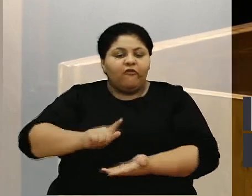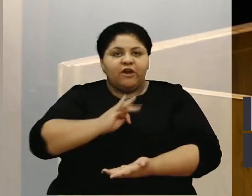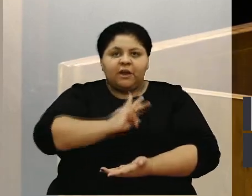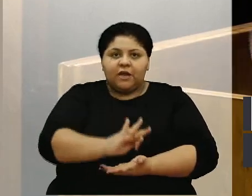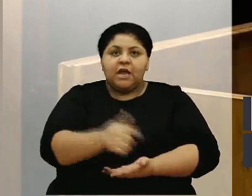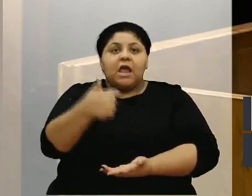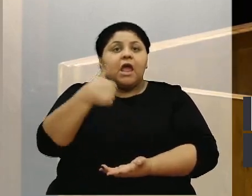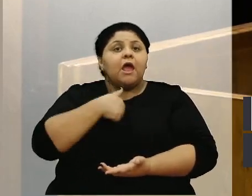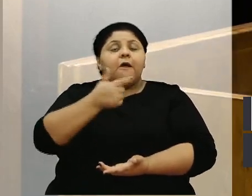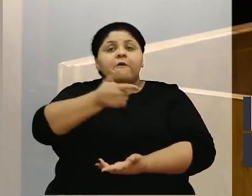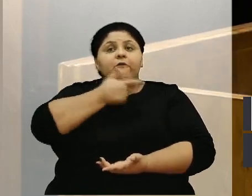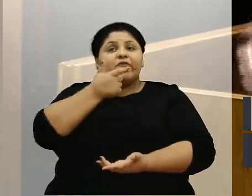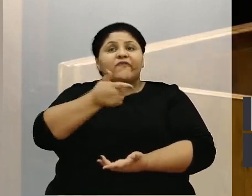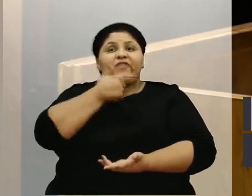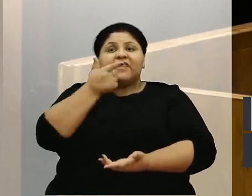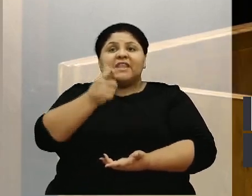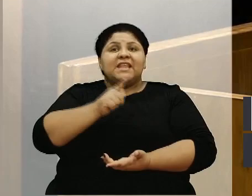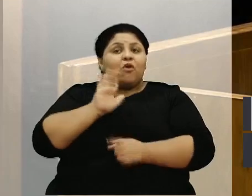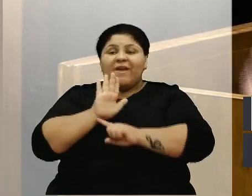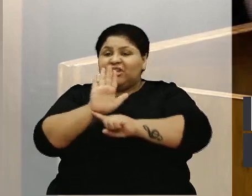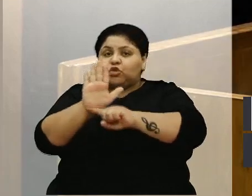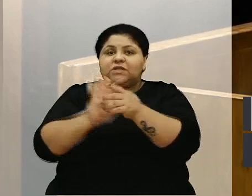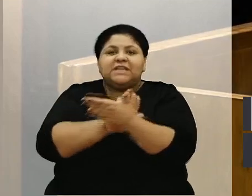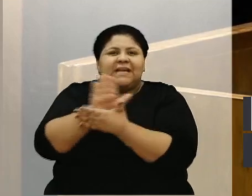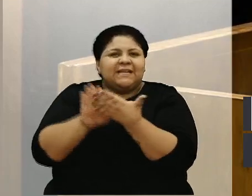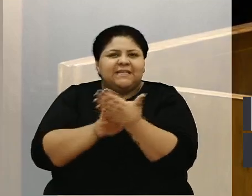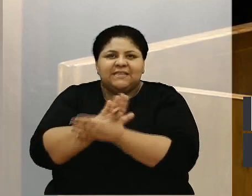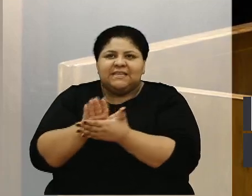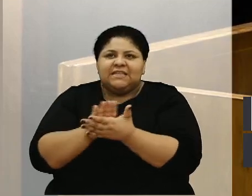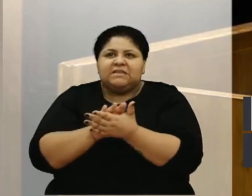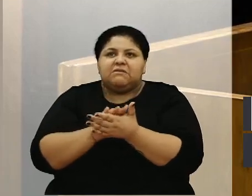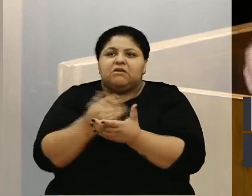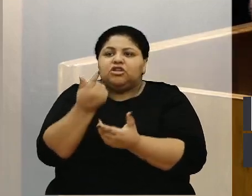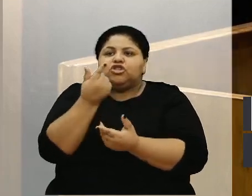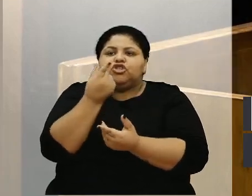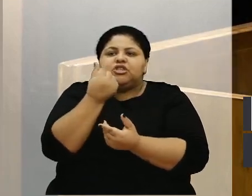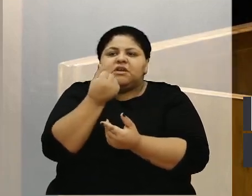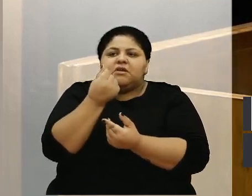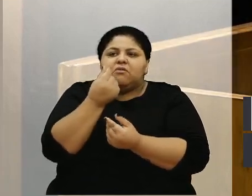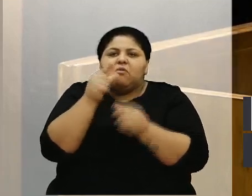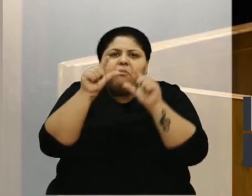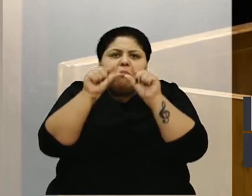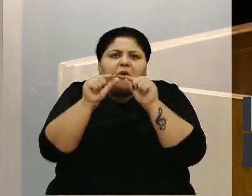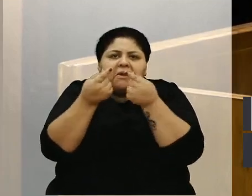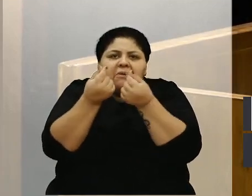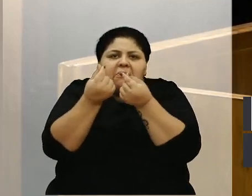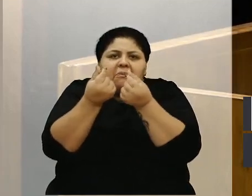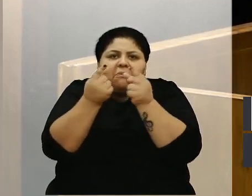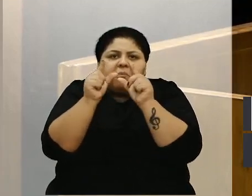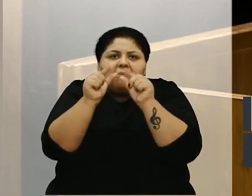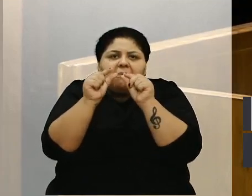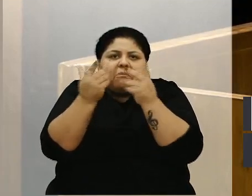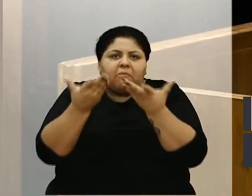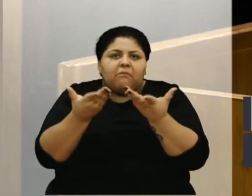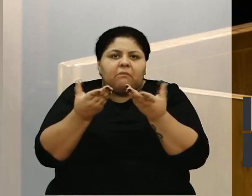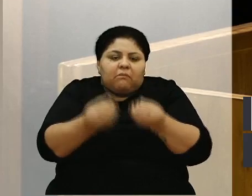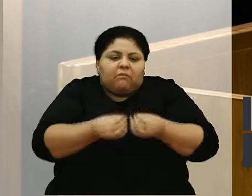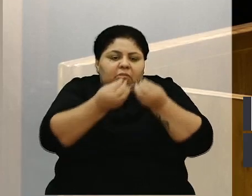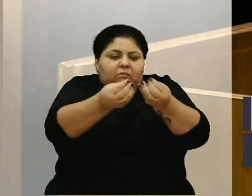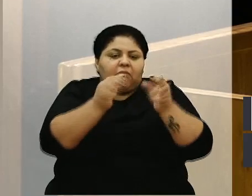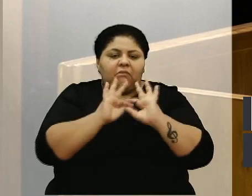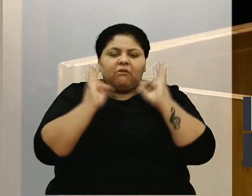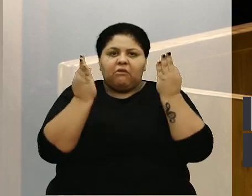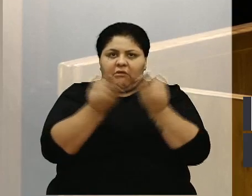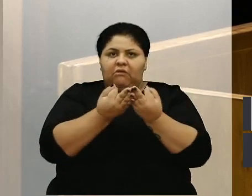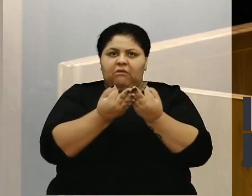Eu digo que isso aí não é ajuda nenhuma. Isso são migalhas. Isso são esmolas que querem oferecer para as famílias que